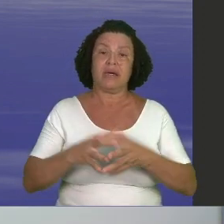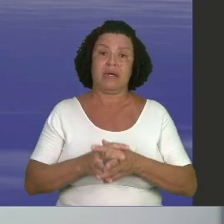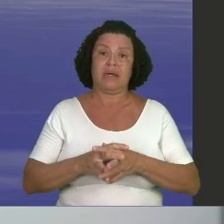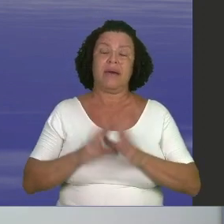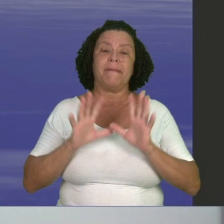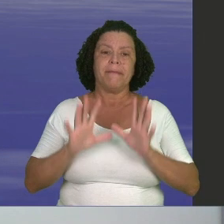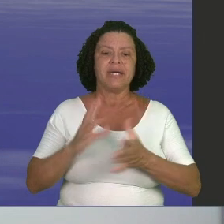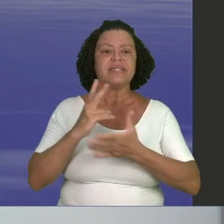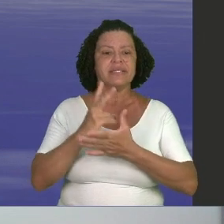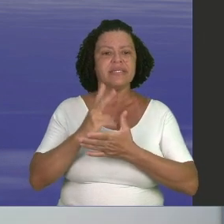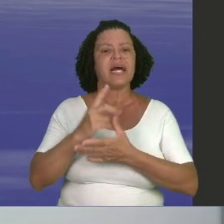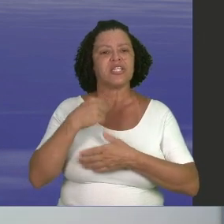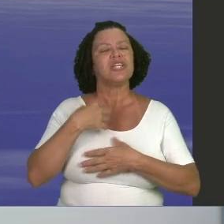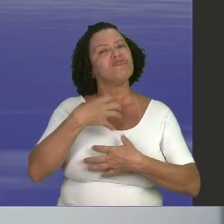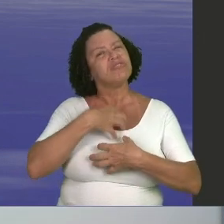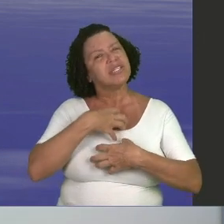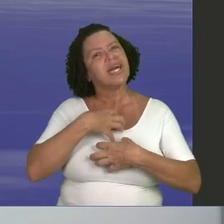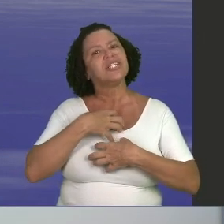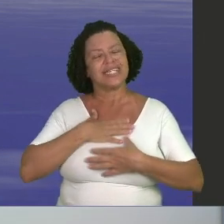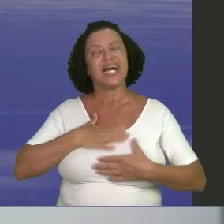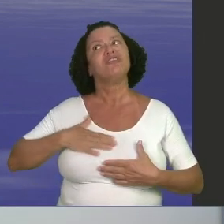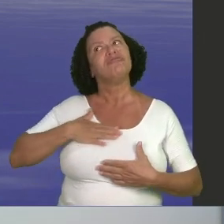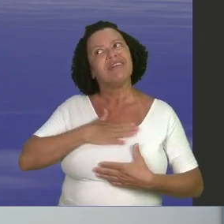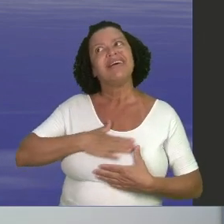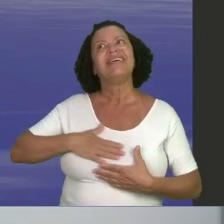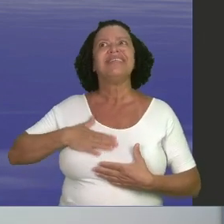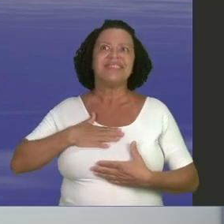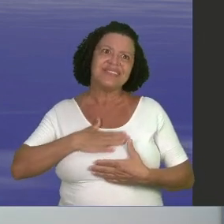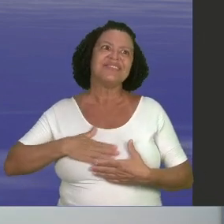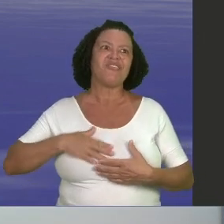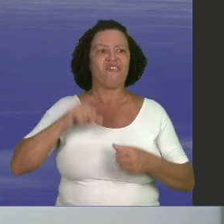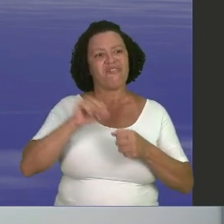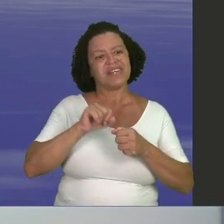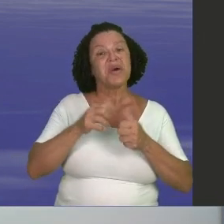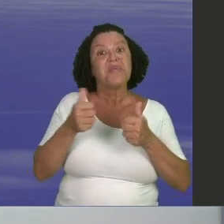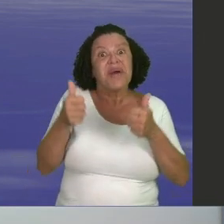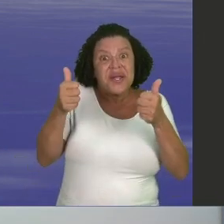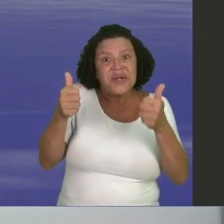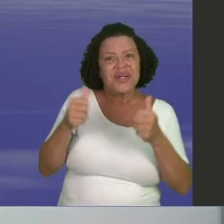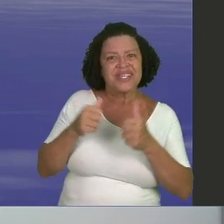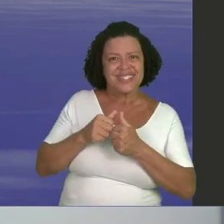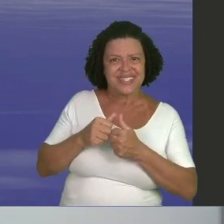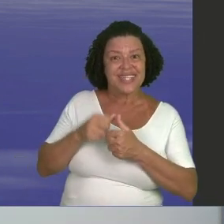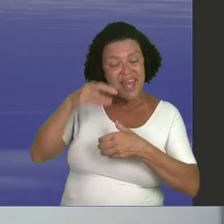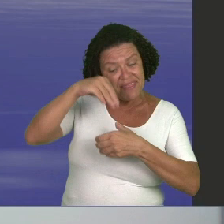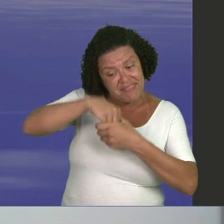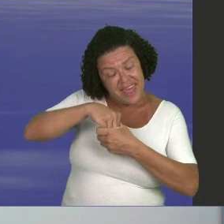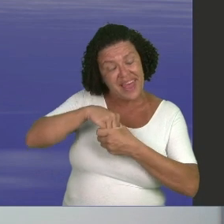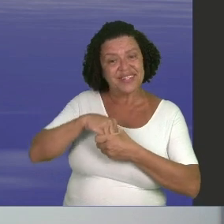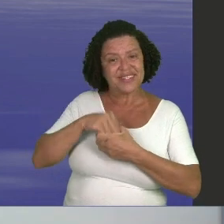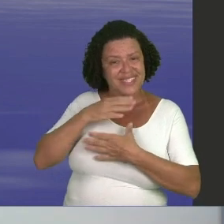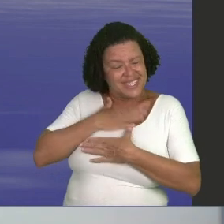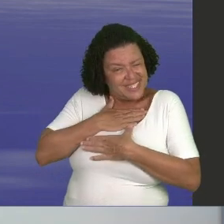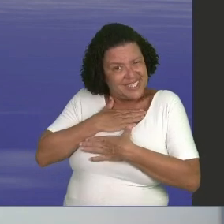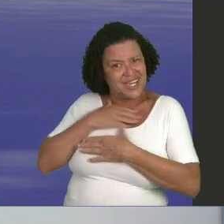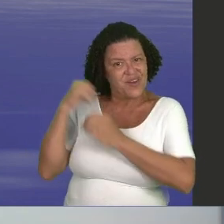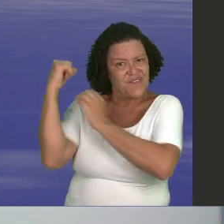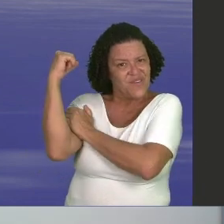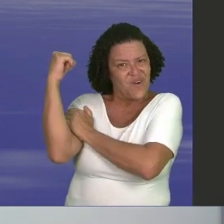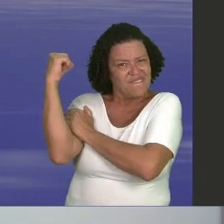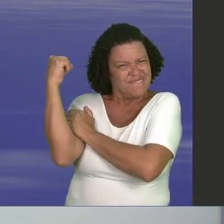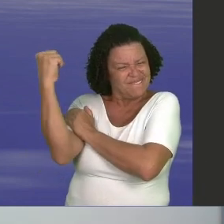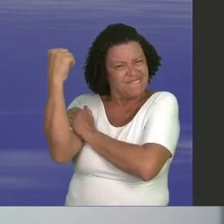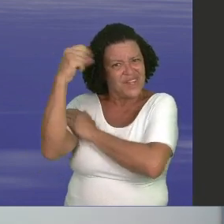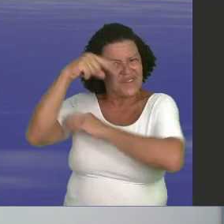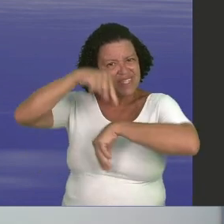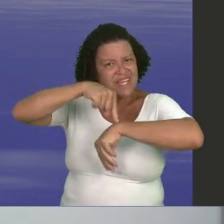muitas vezes nos sentimos satisfeitos quando fazemos o melhor dentro das nossas forças e dentro do nosso tempo